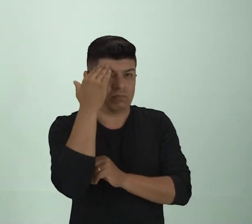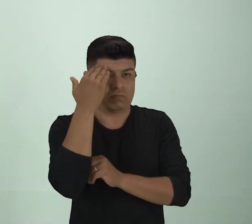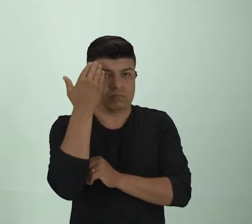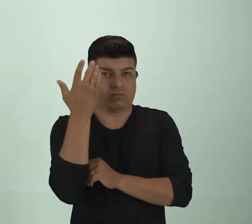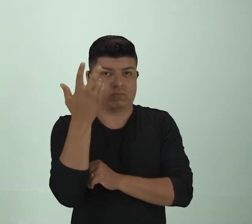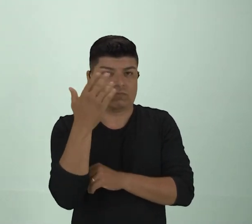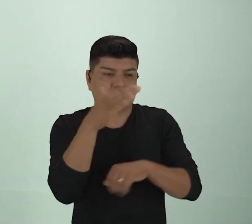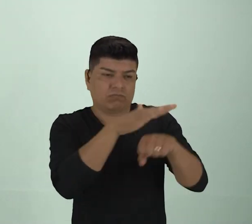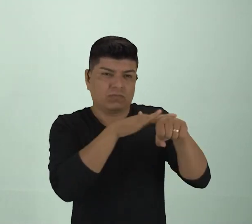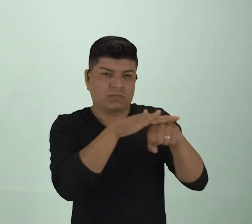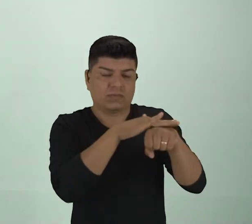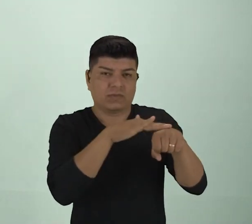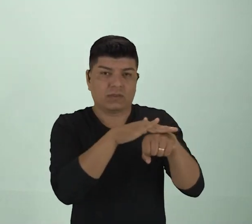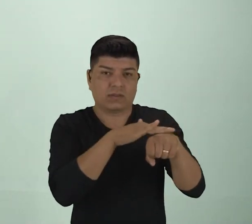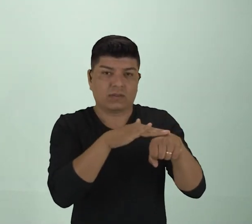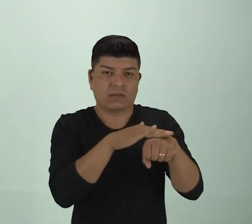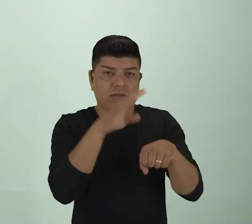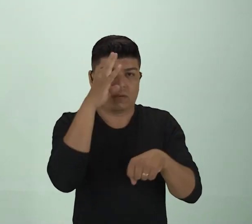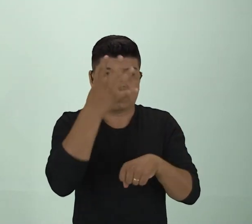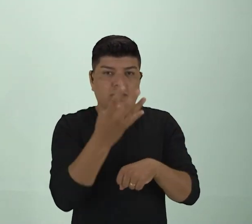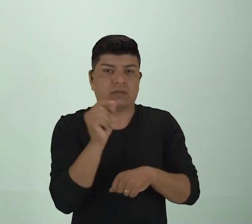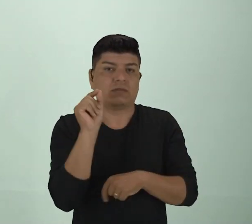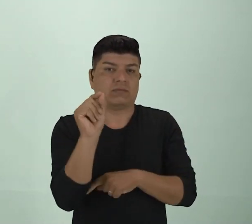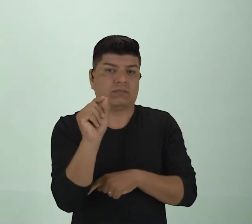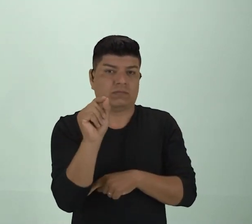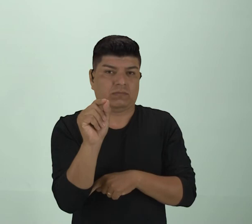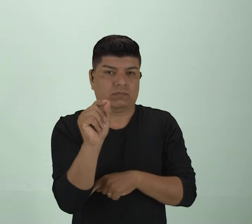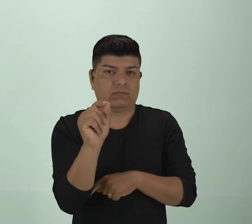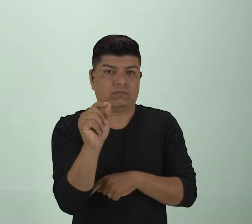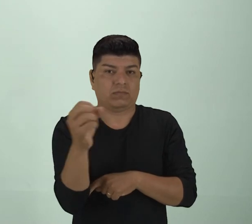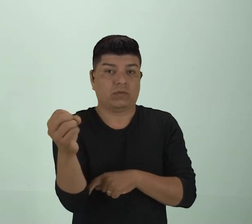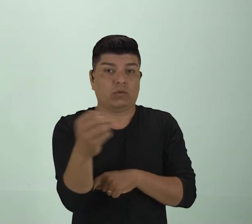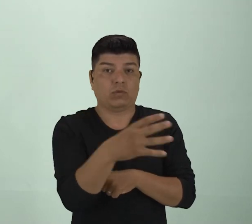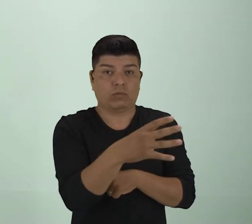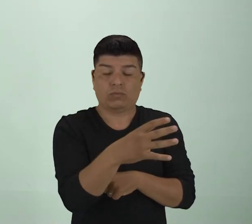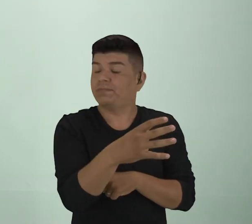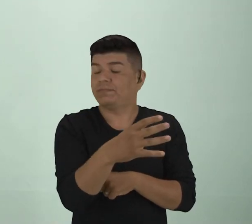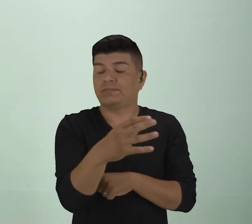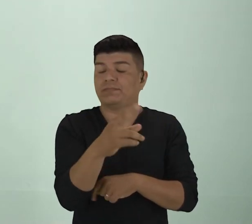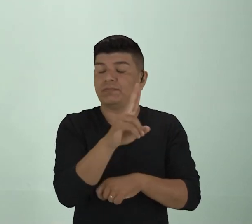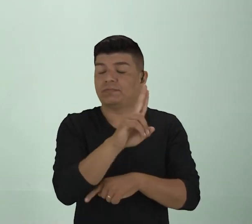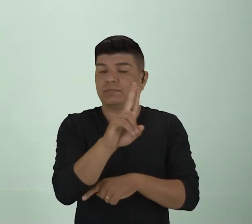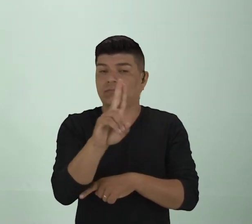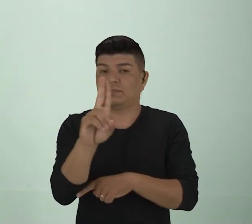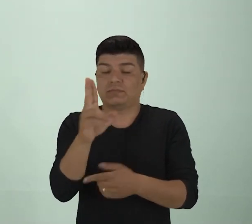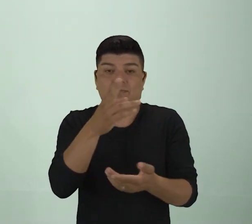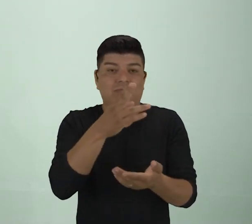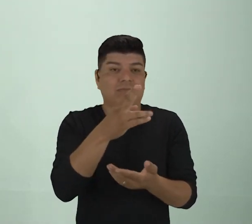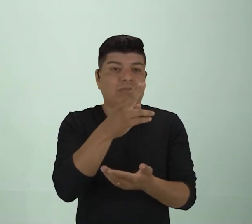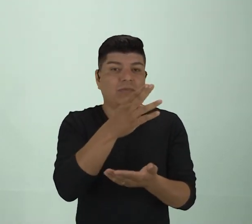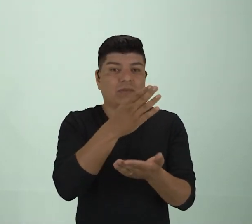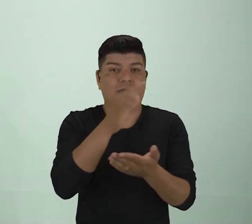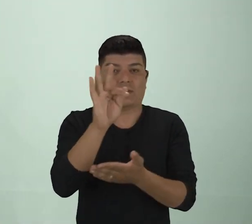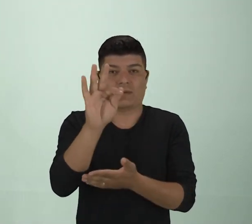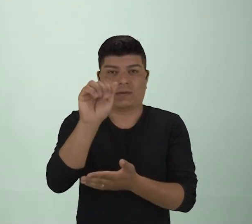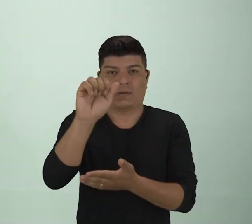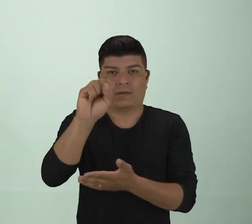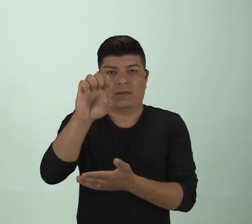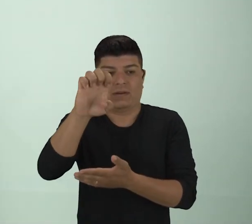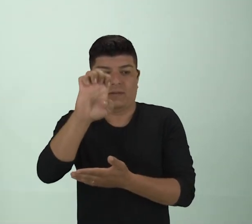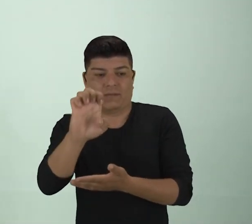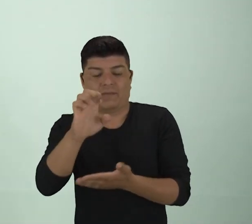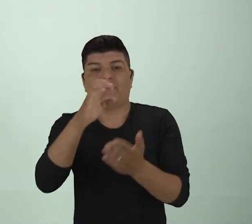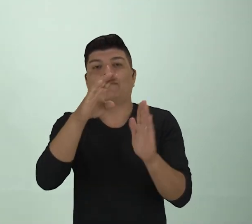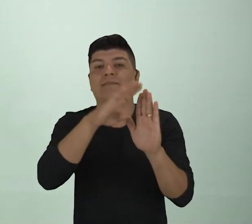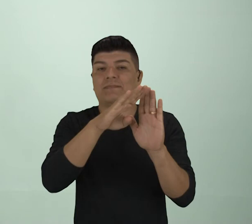essa discussão resolveram traçar o nome de fase condoreira para